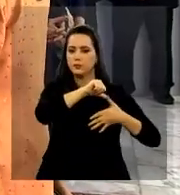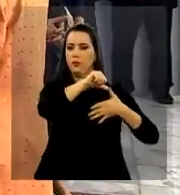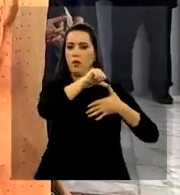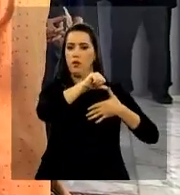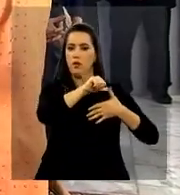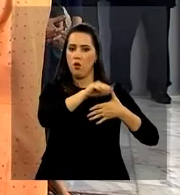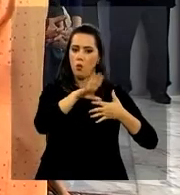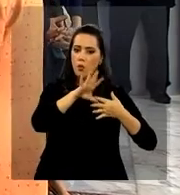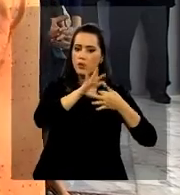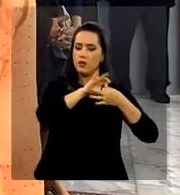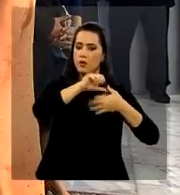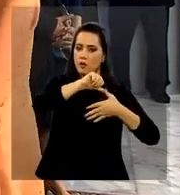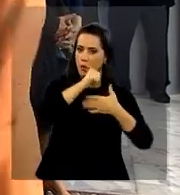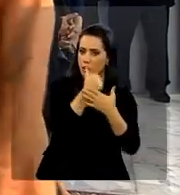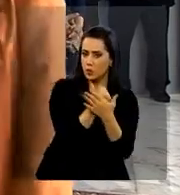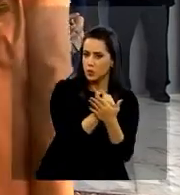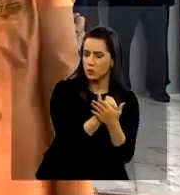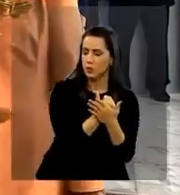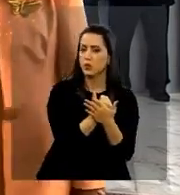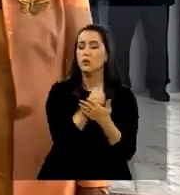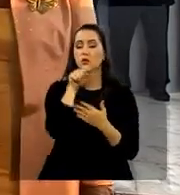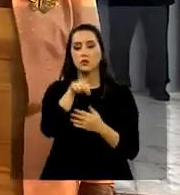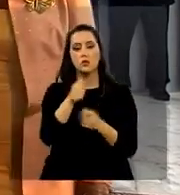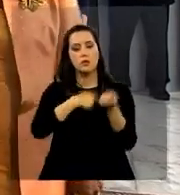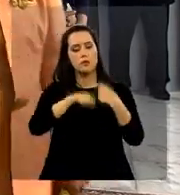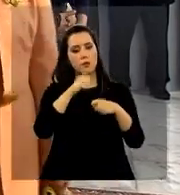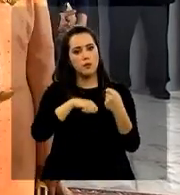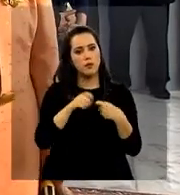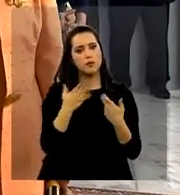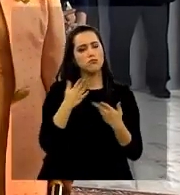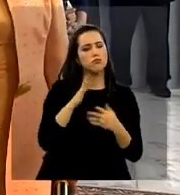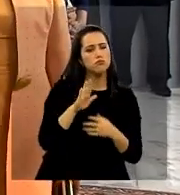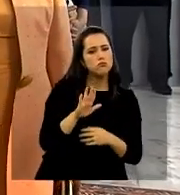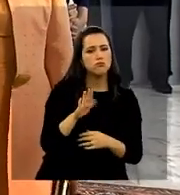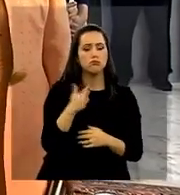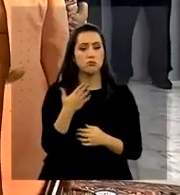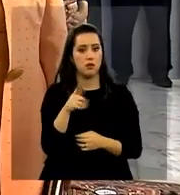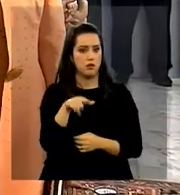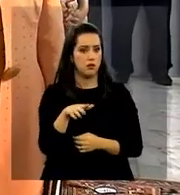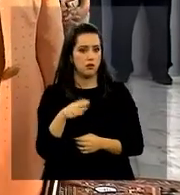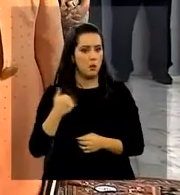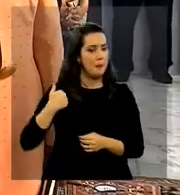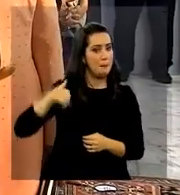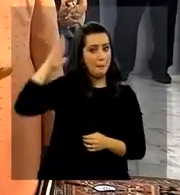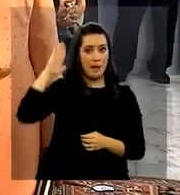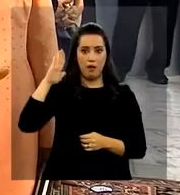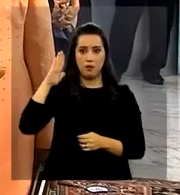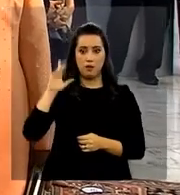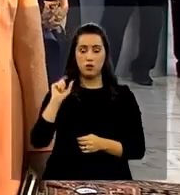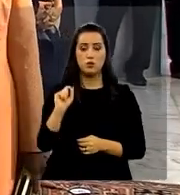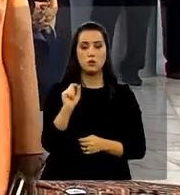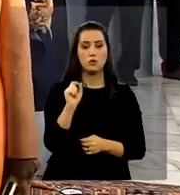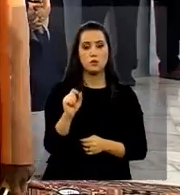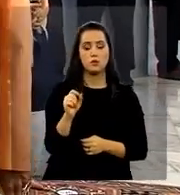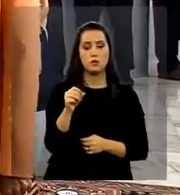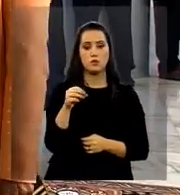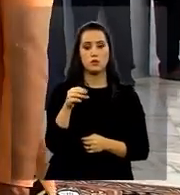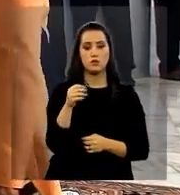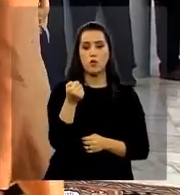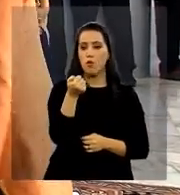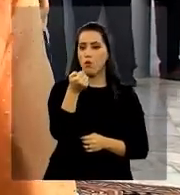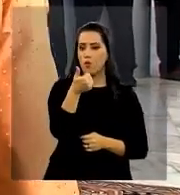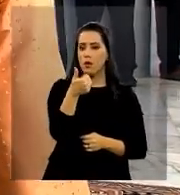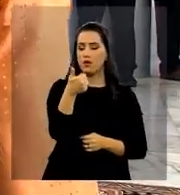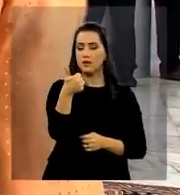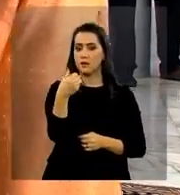ao Mercosul. E a economia da Colômbia é de mais de quase